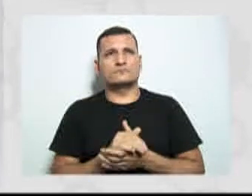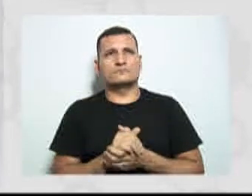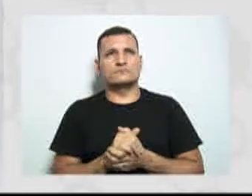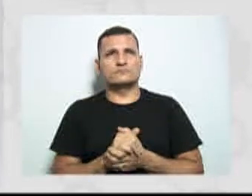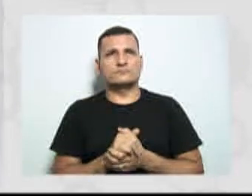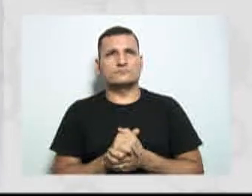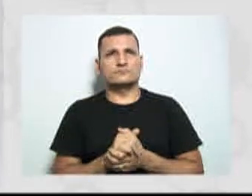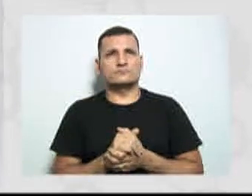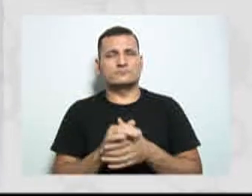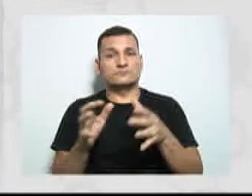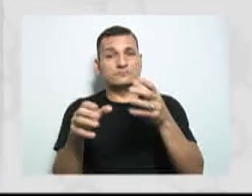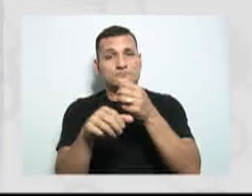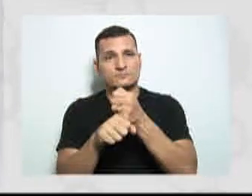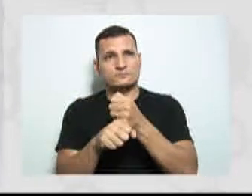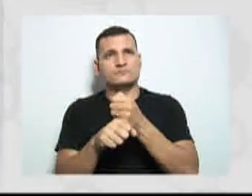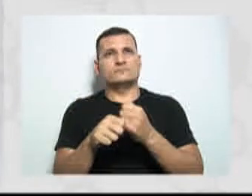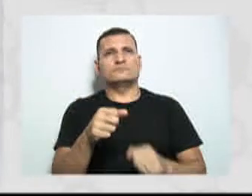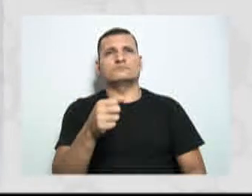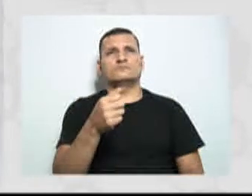Para chegar ao valor de